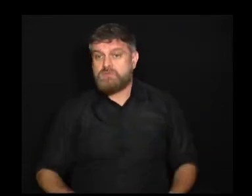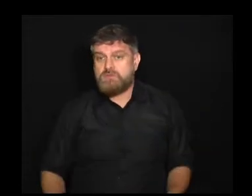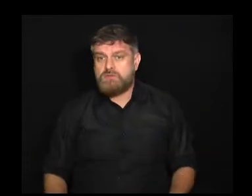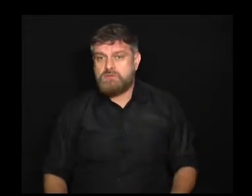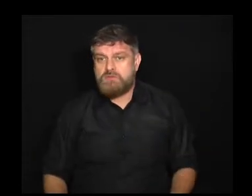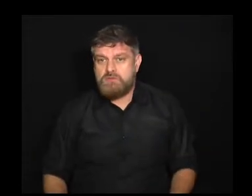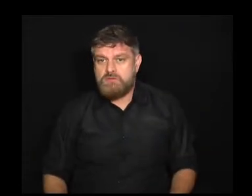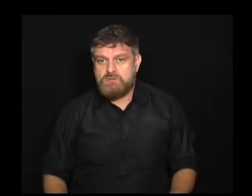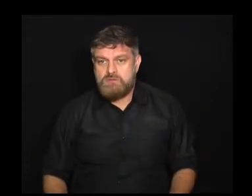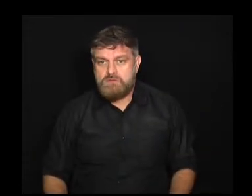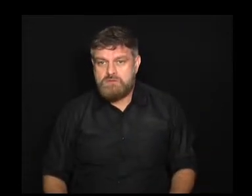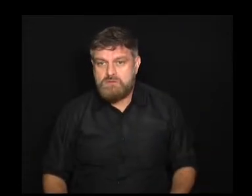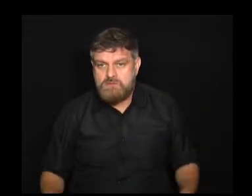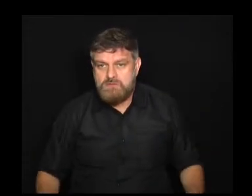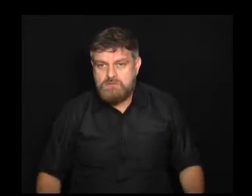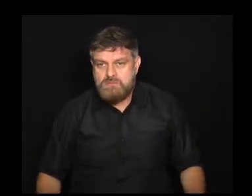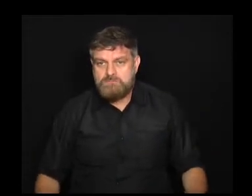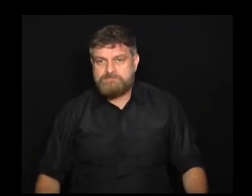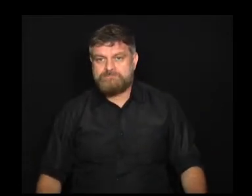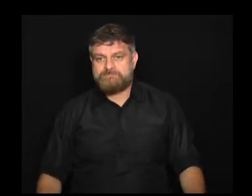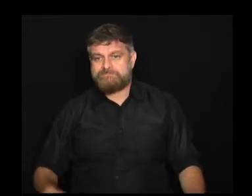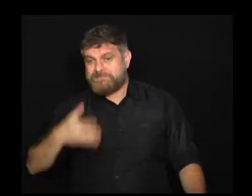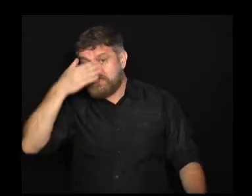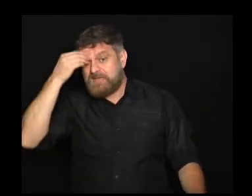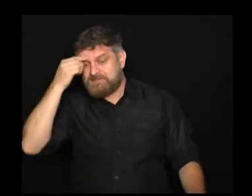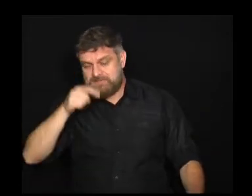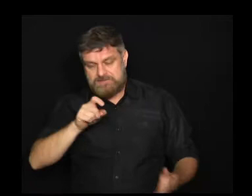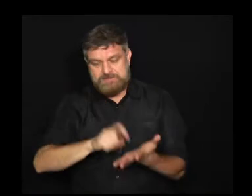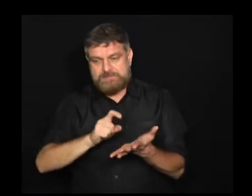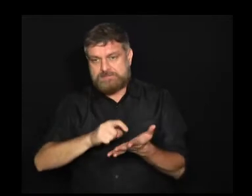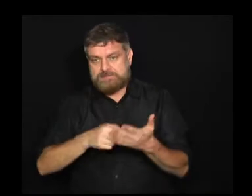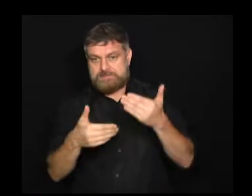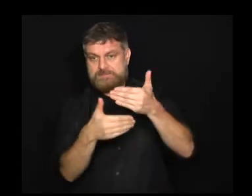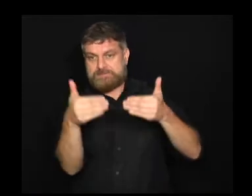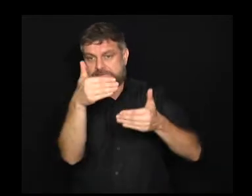eu estou mostrando aqui, mas não está aparecendo lá, gente. Desculpa.